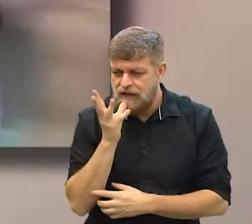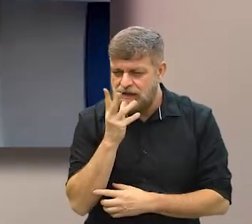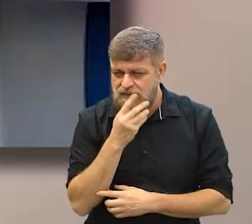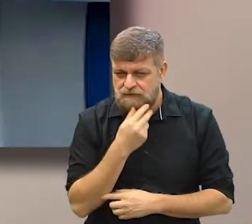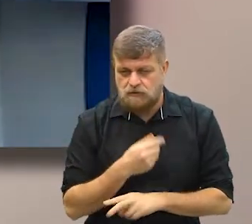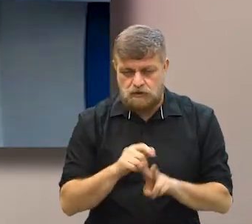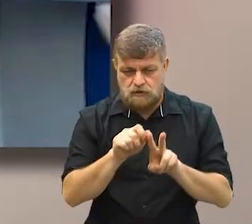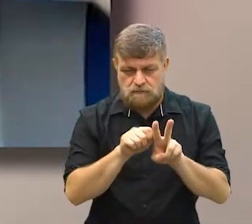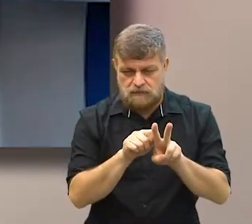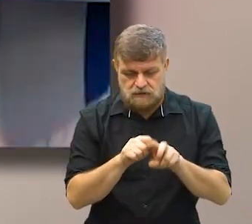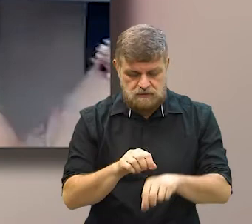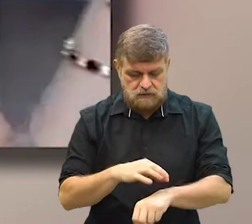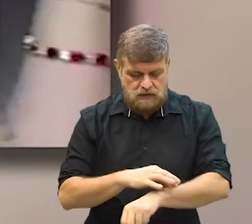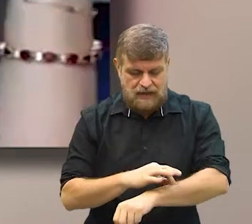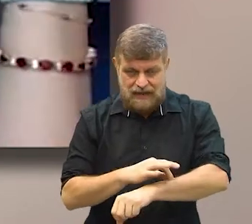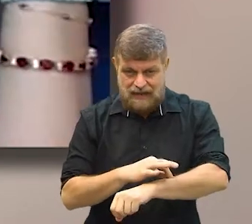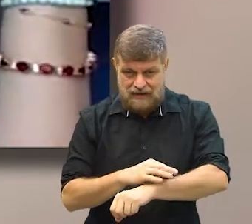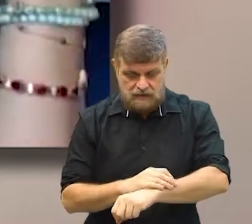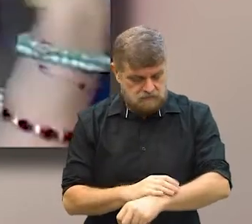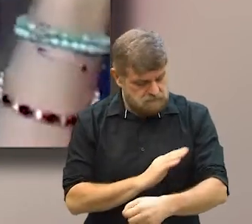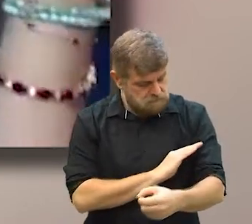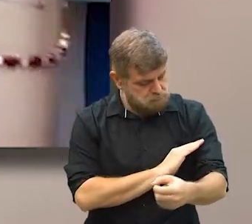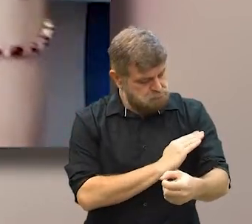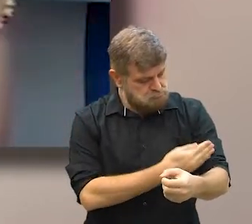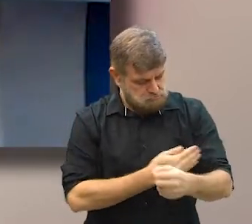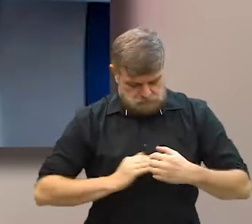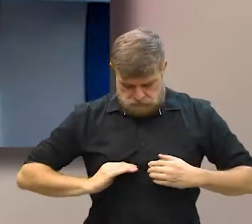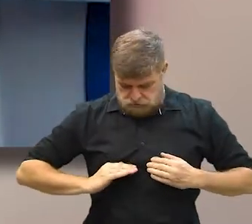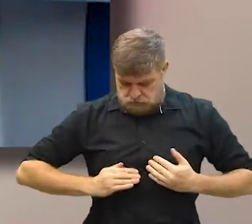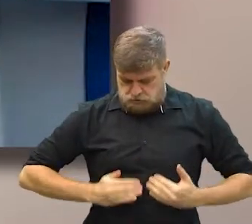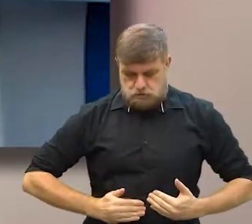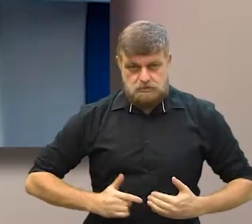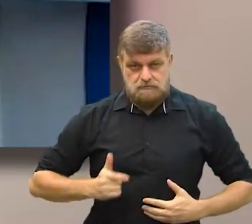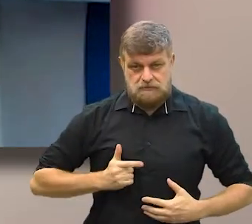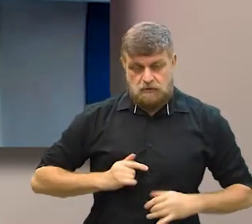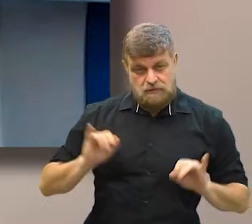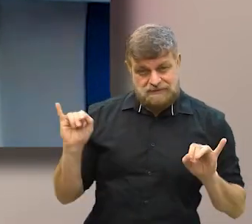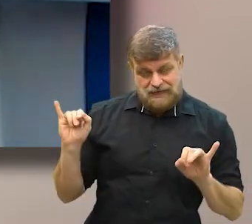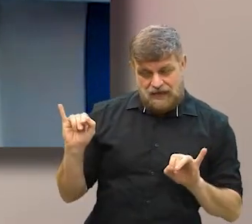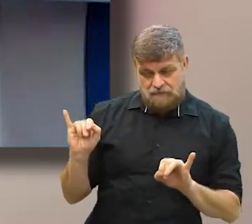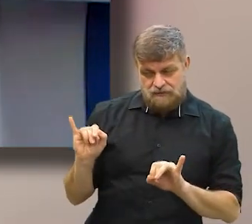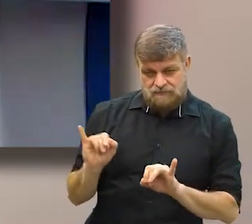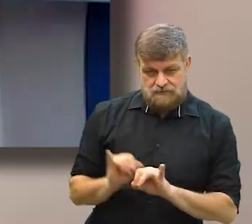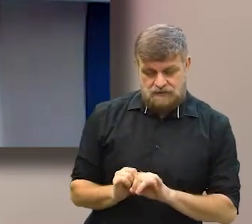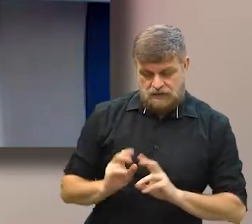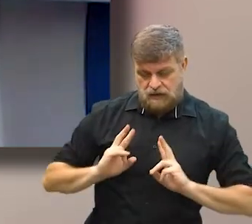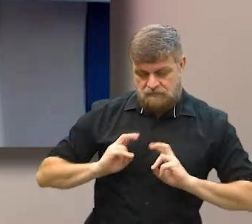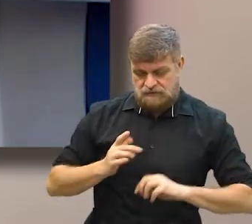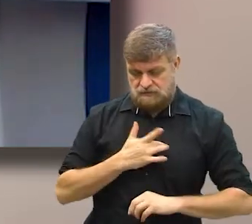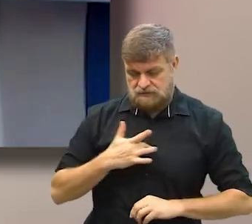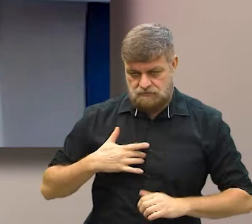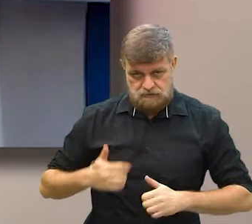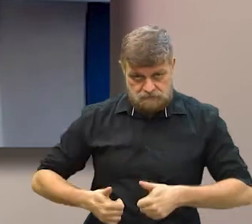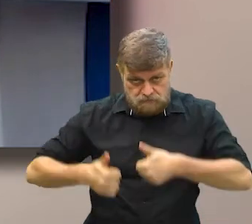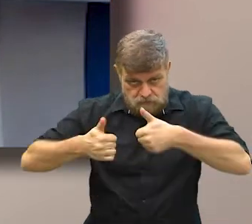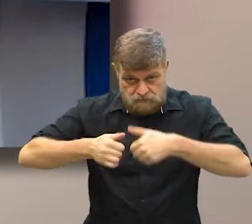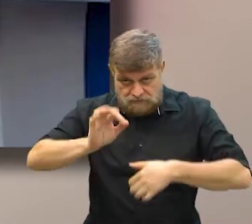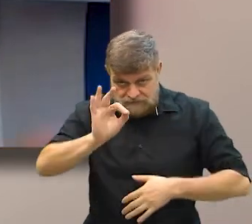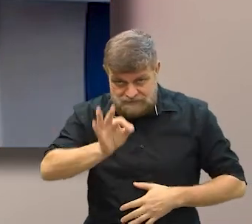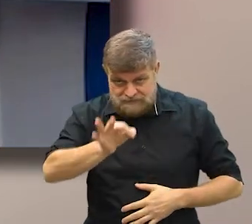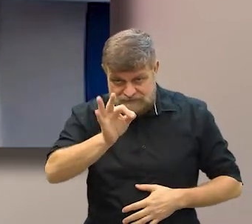1 mês ou 2 para os músculos começarem a aparecer, para você começar a emagrecer e sentir os efeitos na sua saúde,